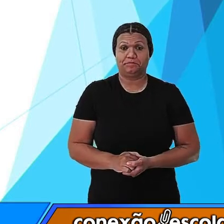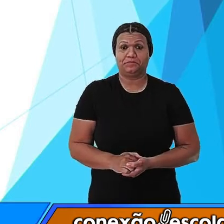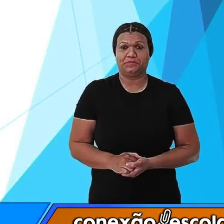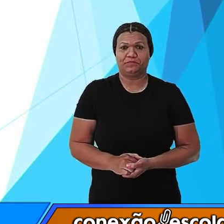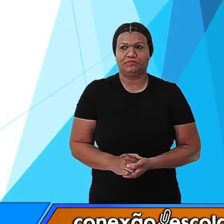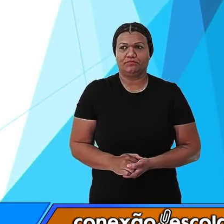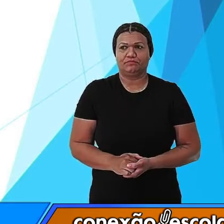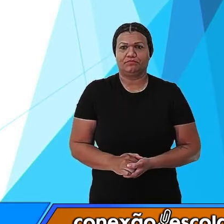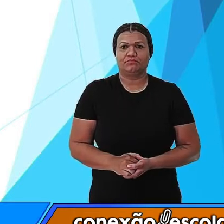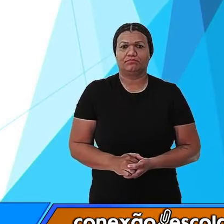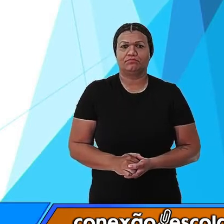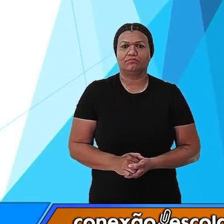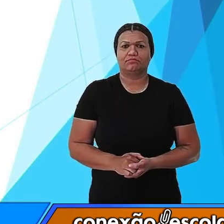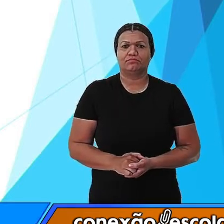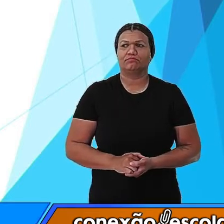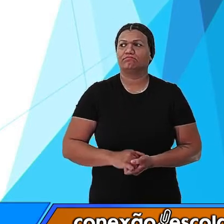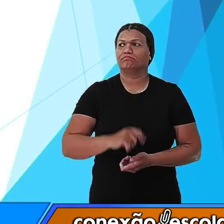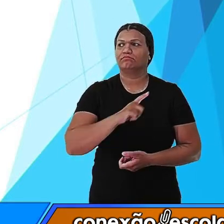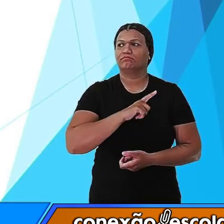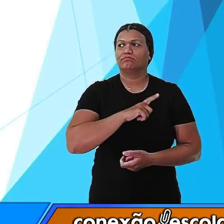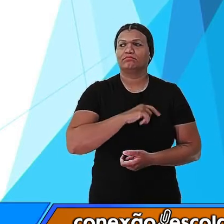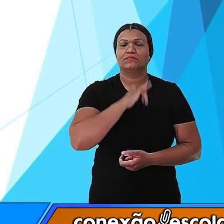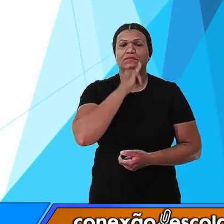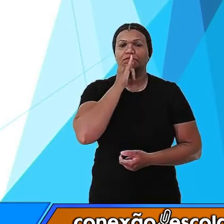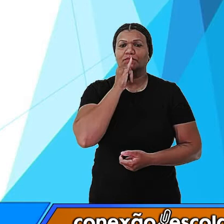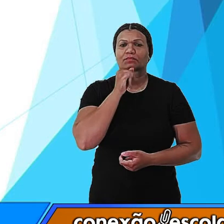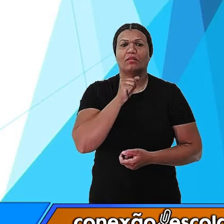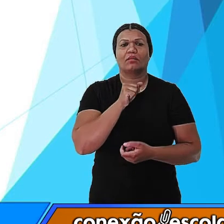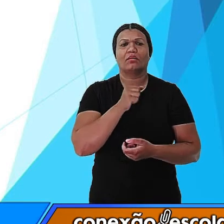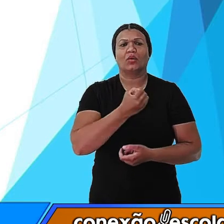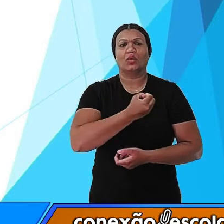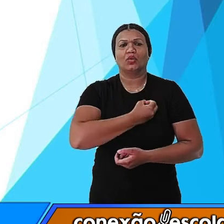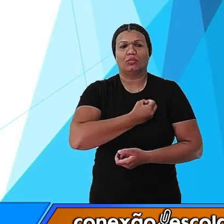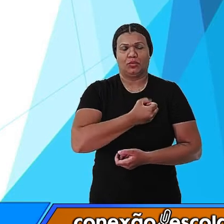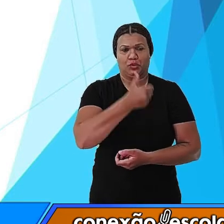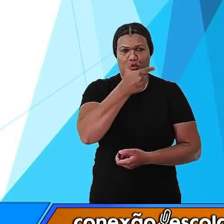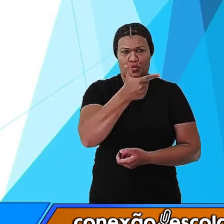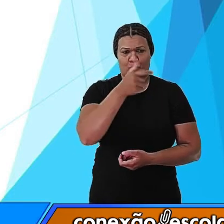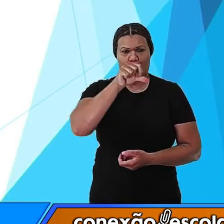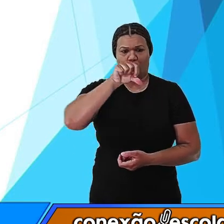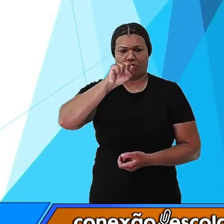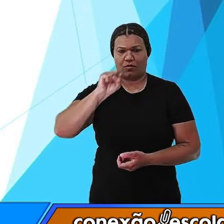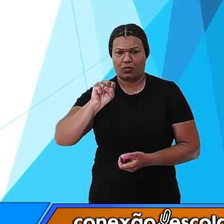Considere os algarismos 2, 9 e 8.